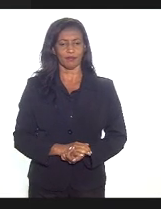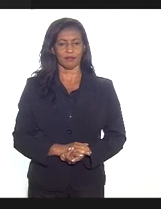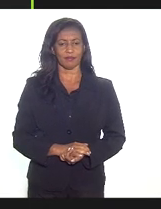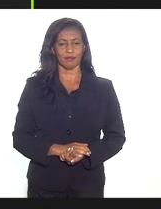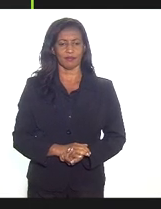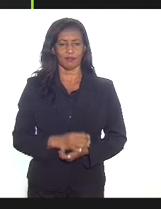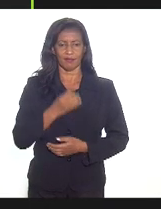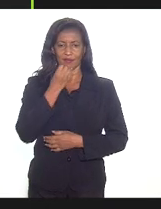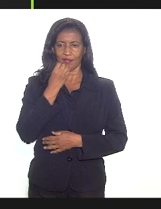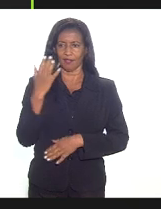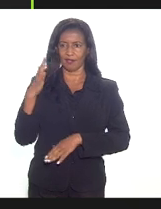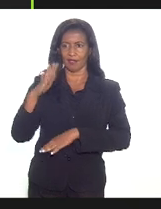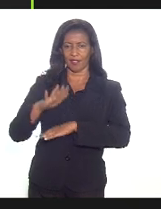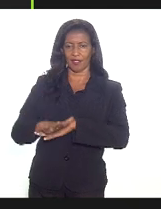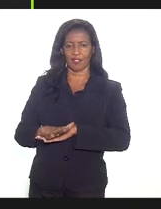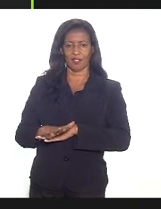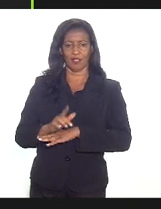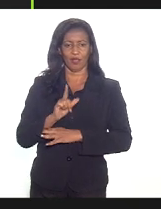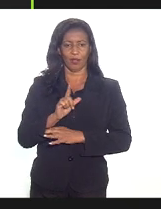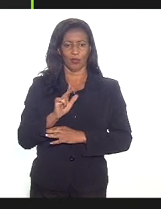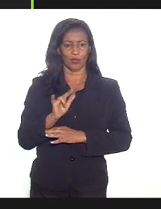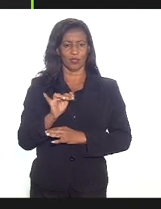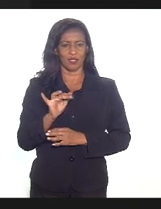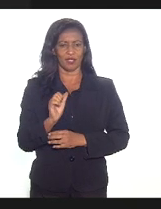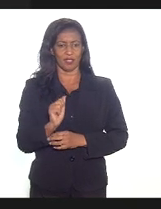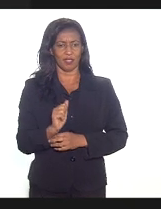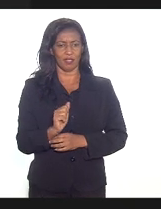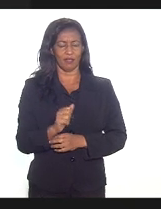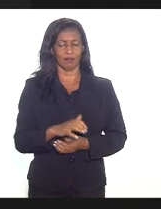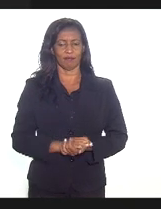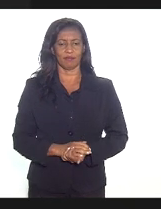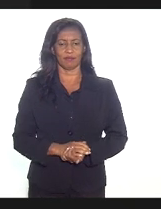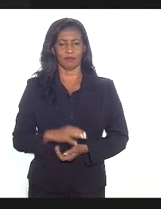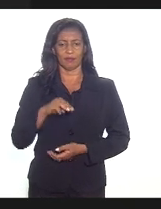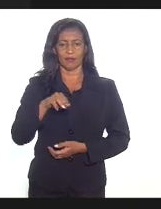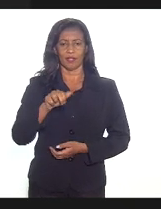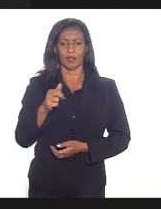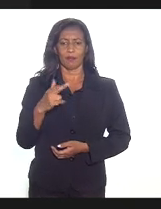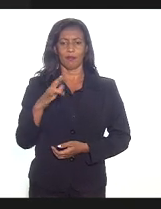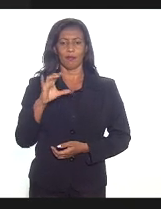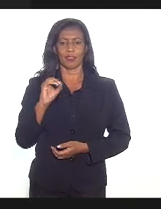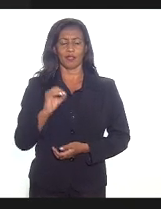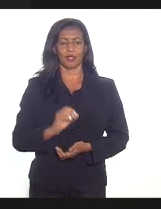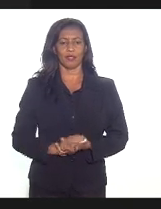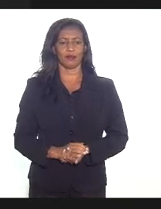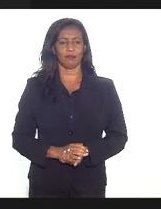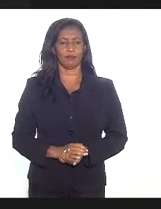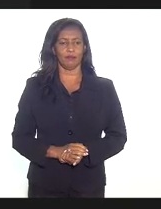Boa tarde, presidente. Lucinha. Muito boa tarde, presidente. Marcelo do Seu Dino.